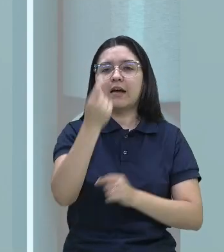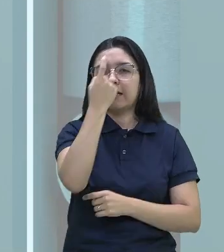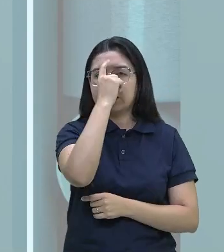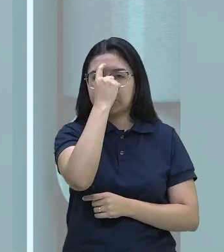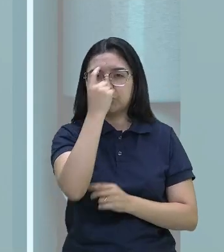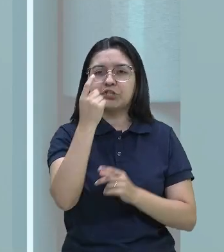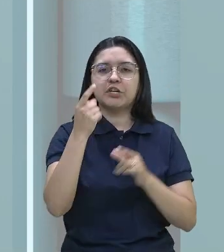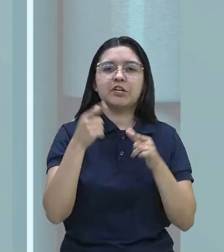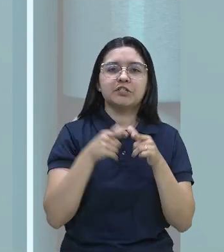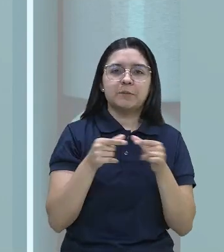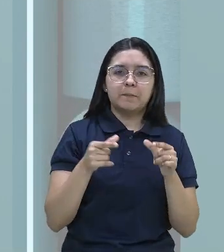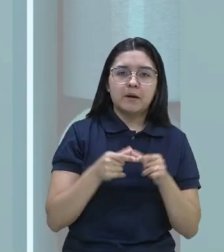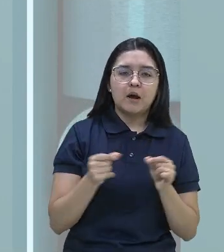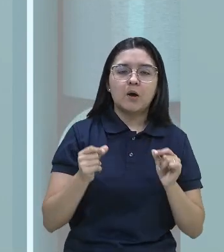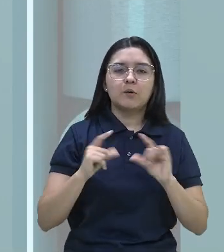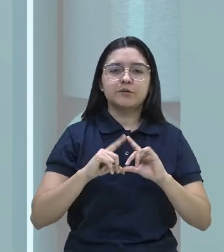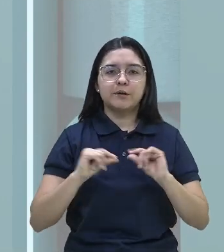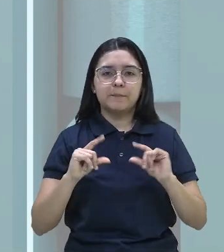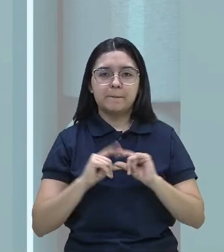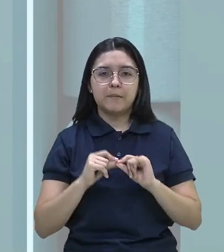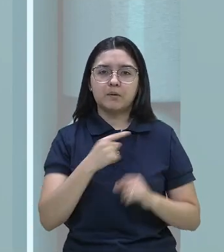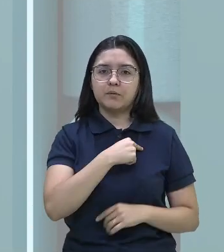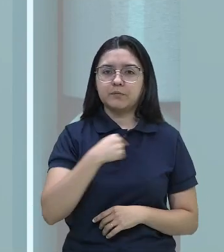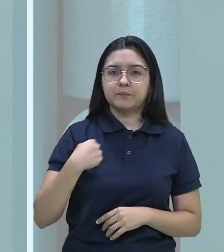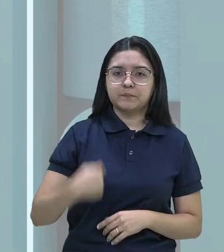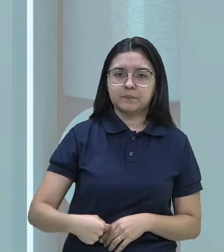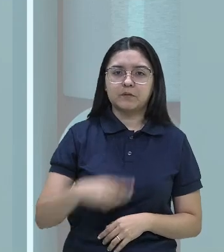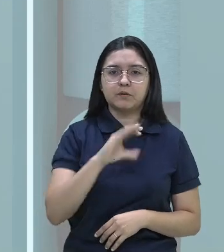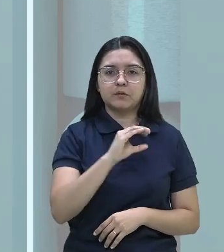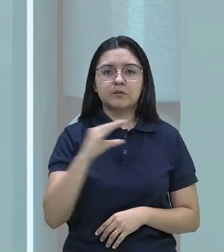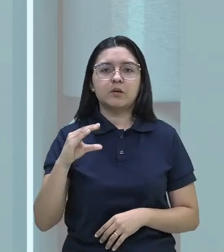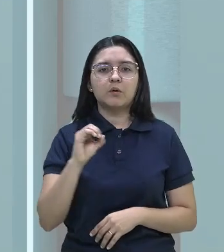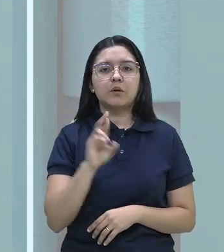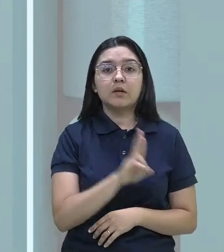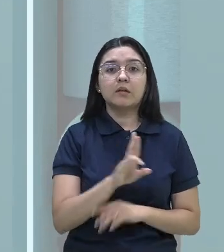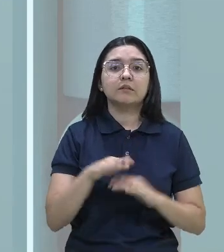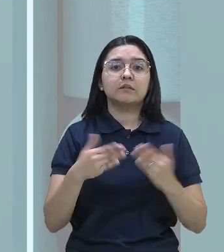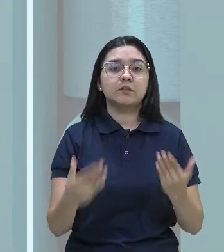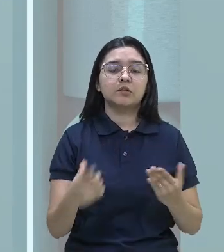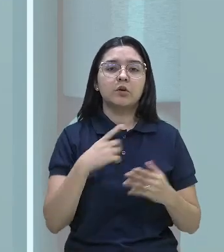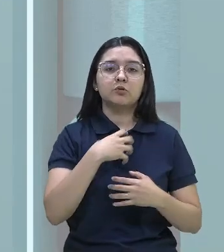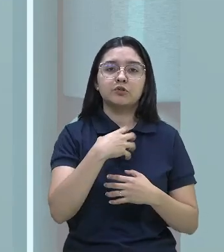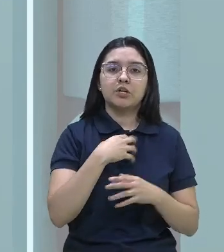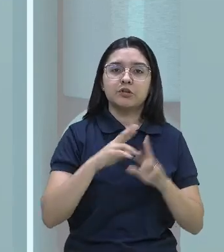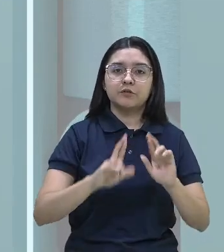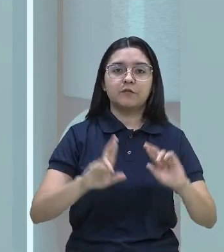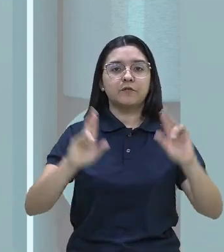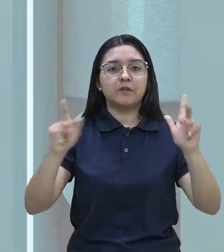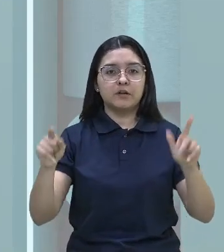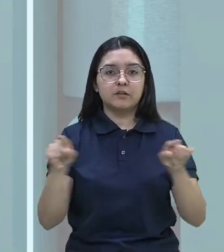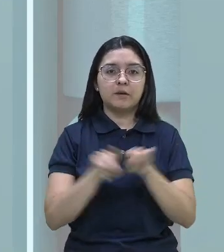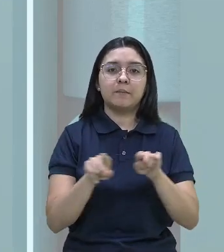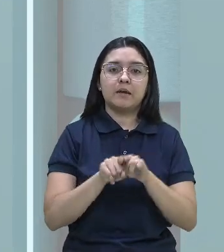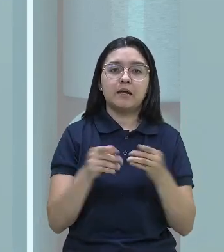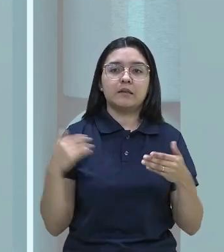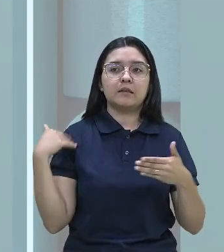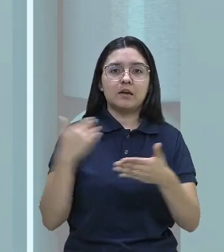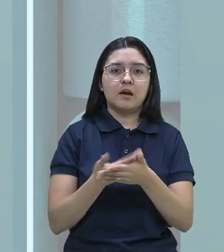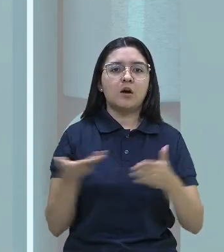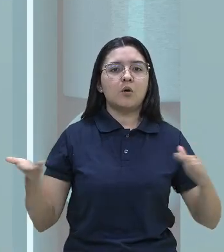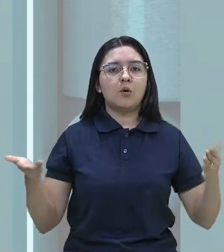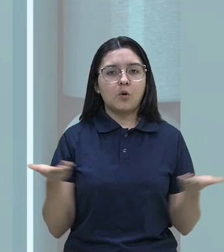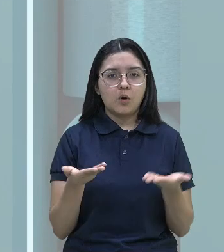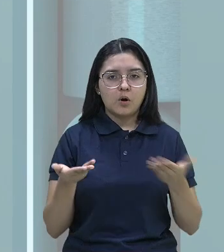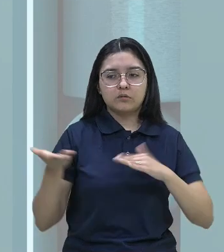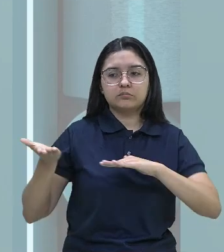pelo Japão, pela China, né, o Ocidente e o Oriente, são formas diferenciadas, e até no mundo contemporâneo, que